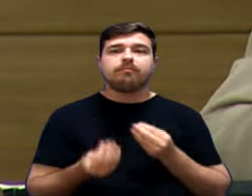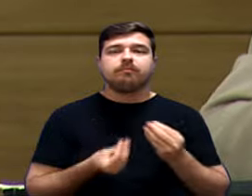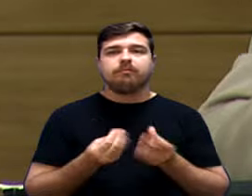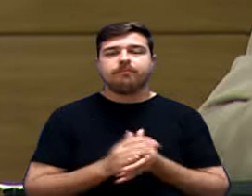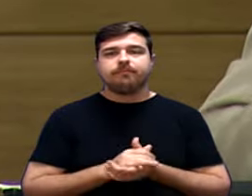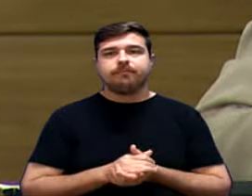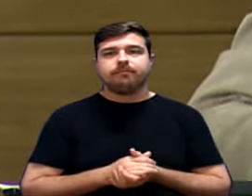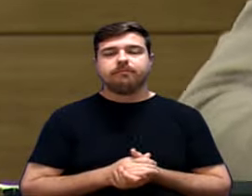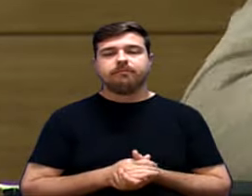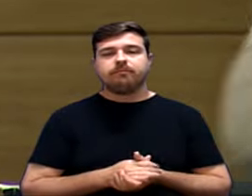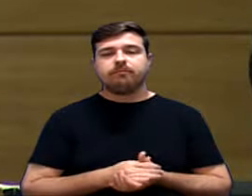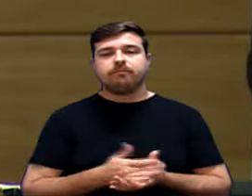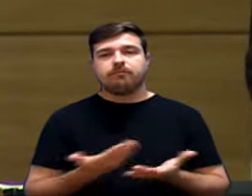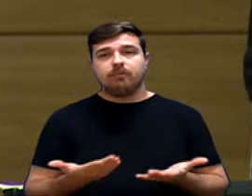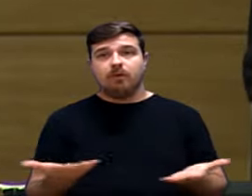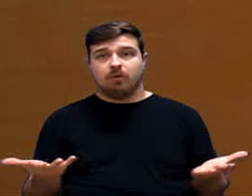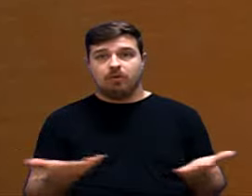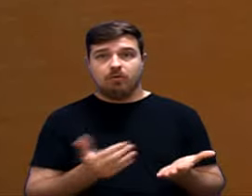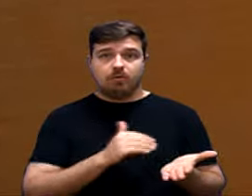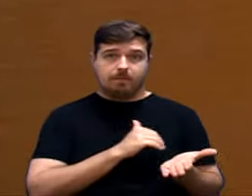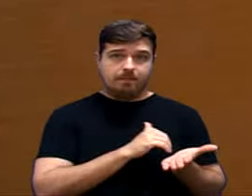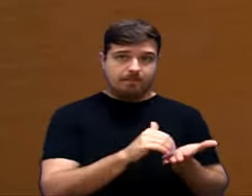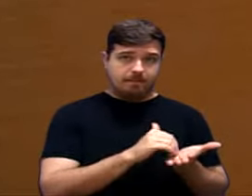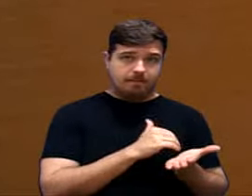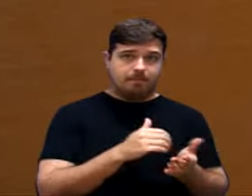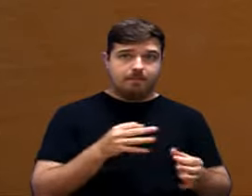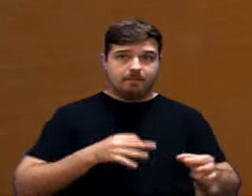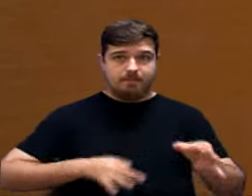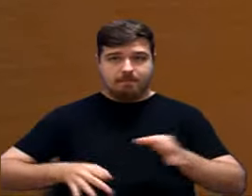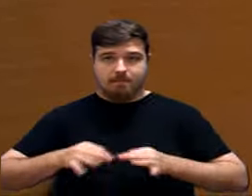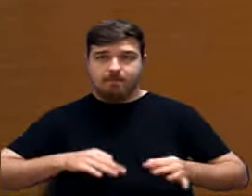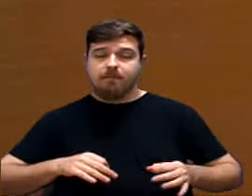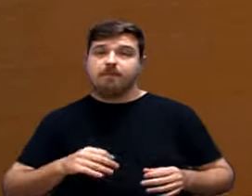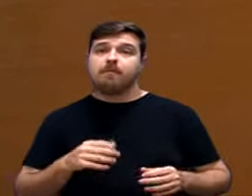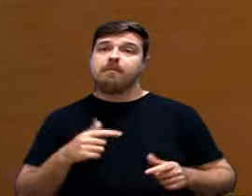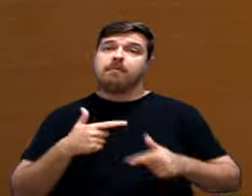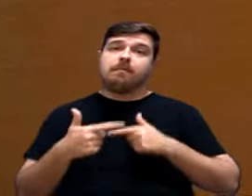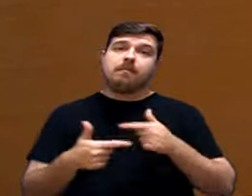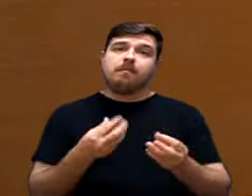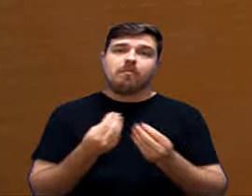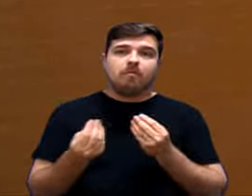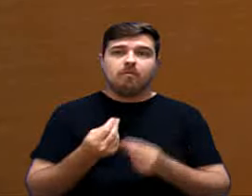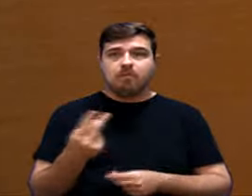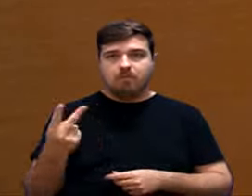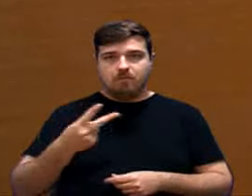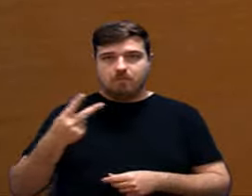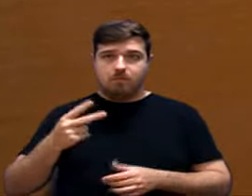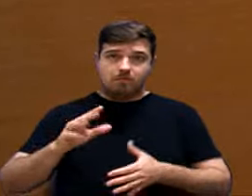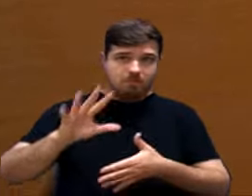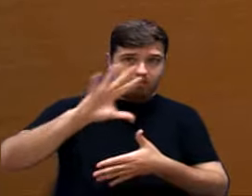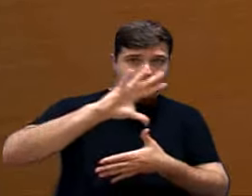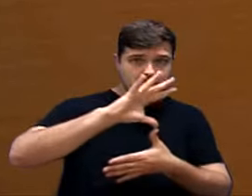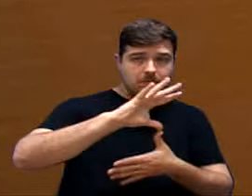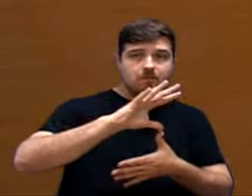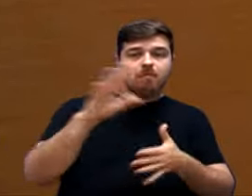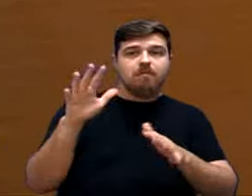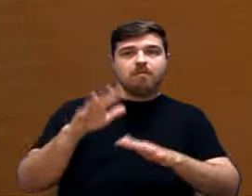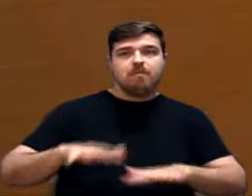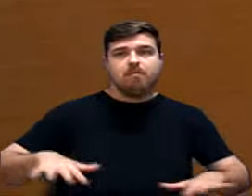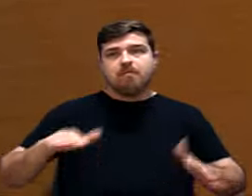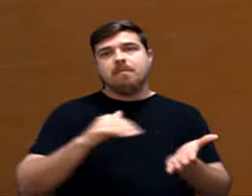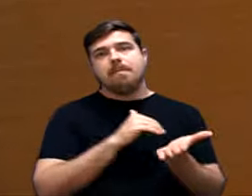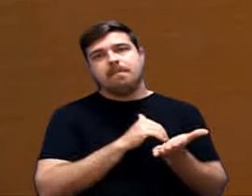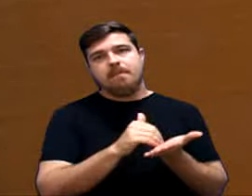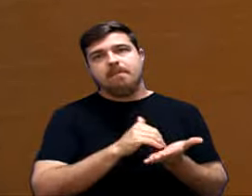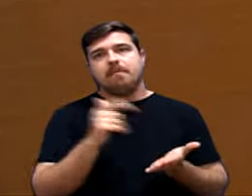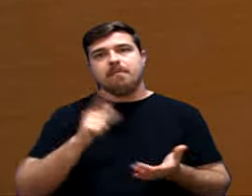na realidade né Júnior hoje a cepan ela vai trabalhar com os dois mapas né não não só a ceplan Mas também como a